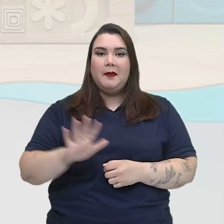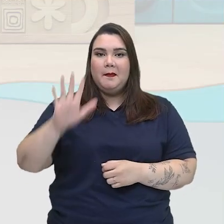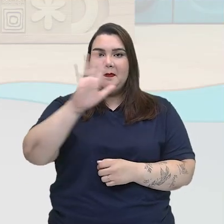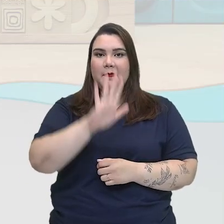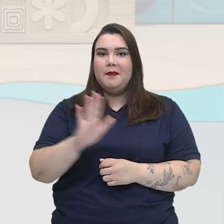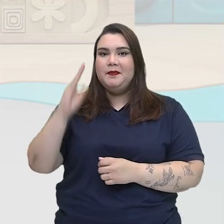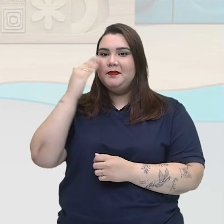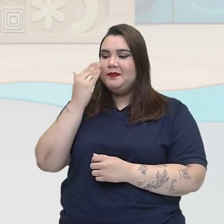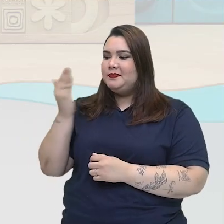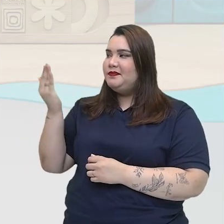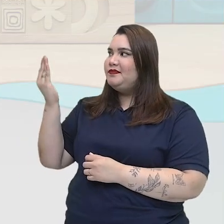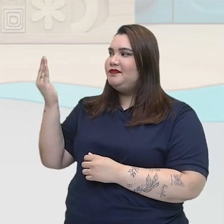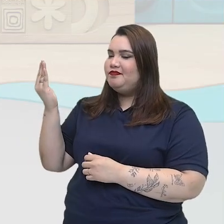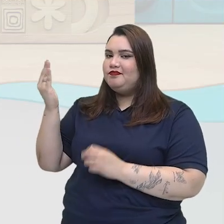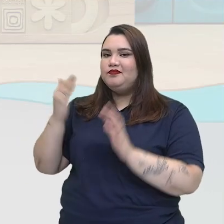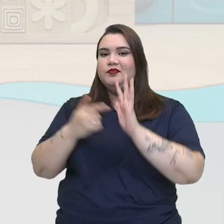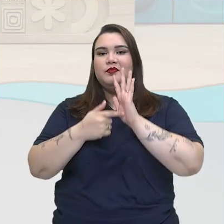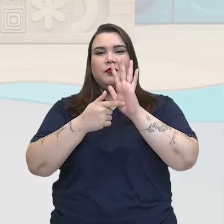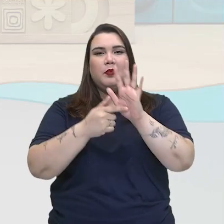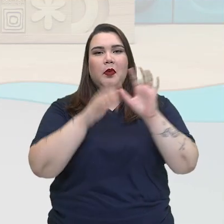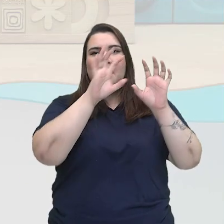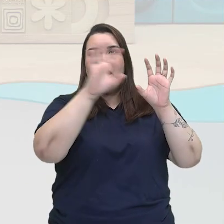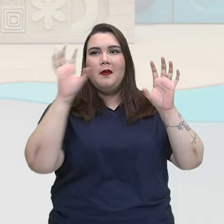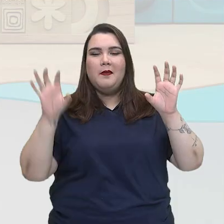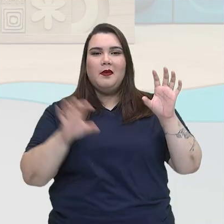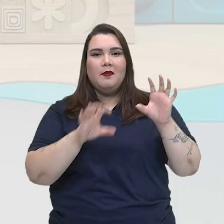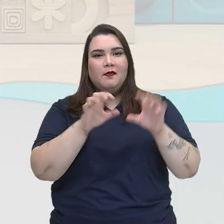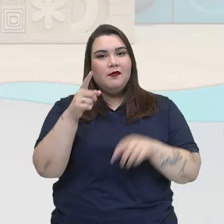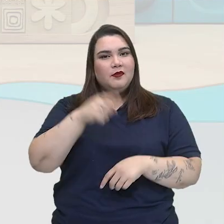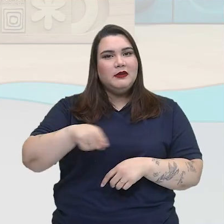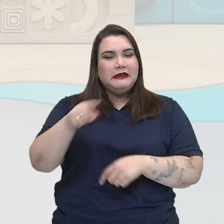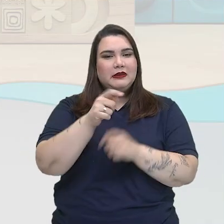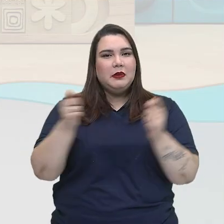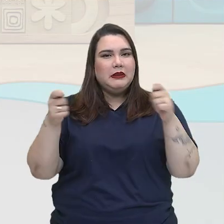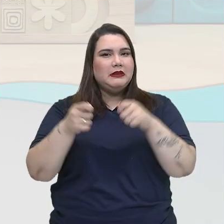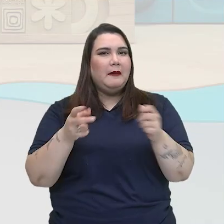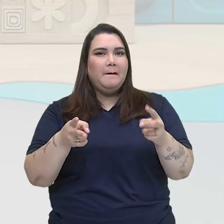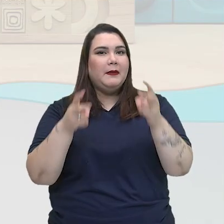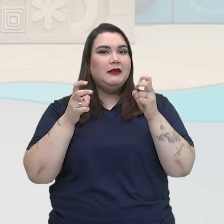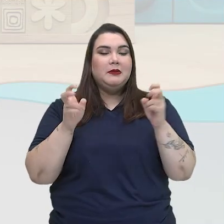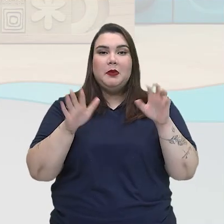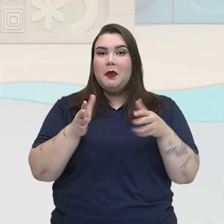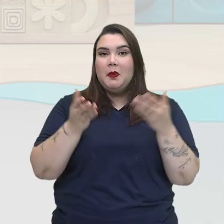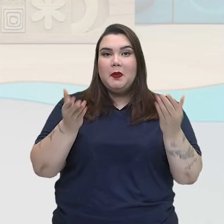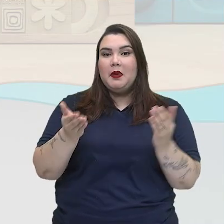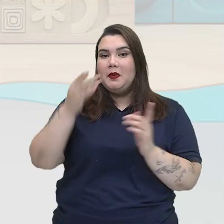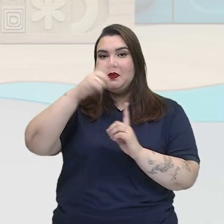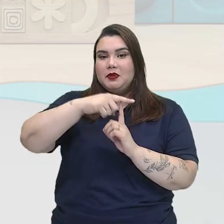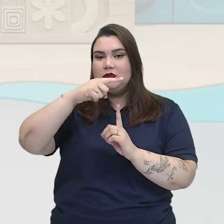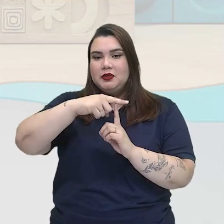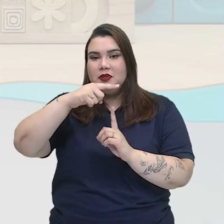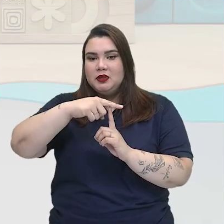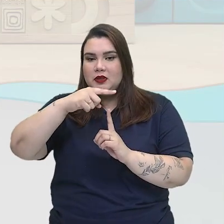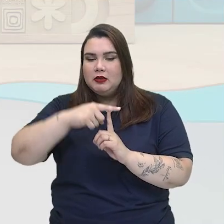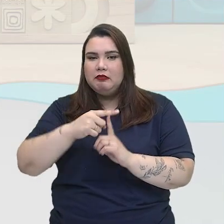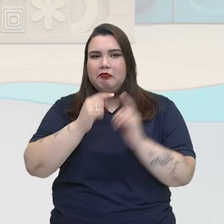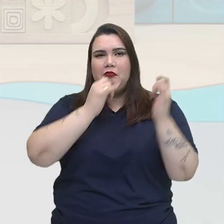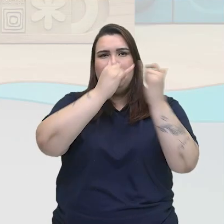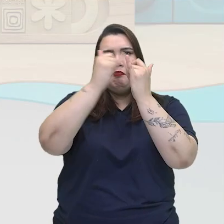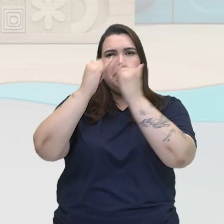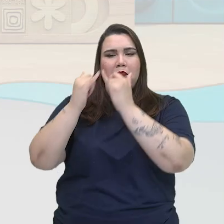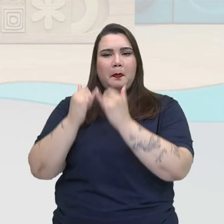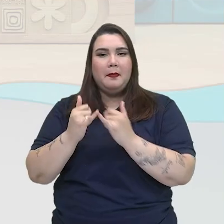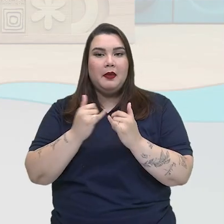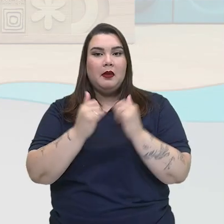lado. Vocês já conseguem identificar que modalidades são essas? Quais são as semelhanças que existem entre